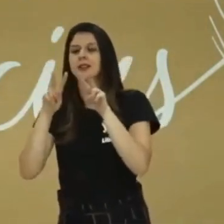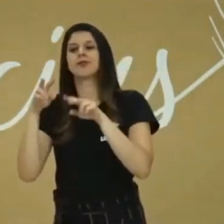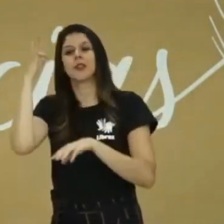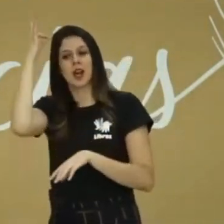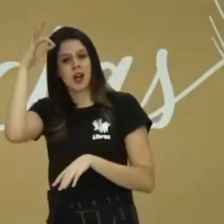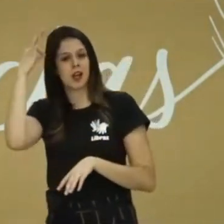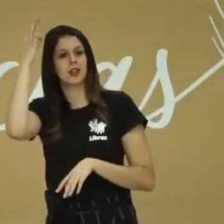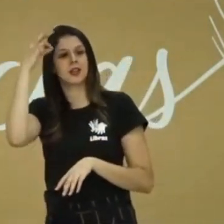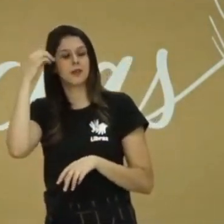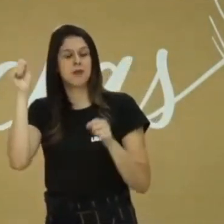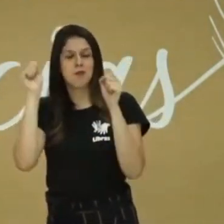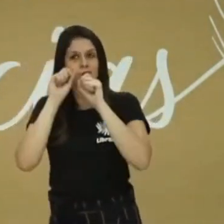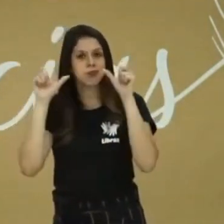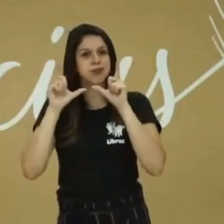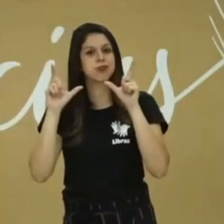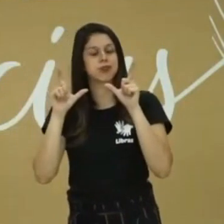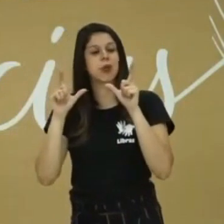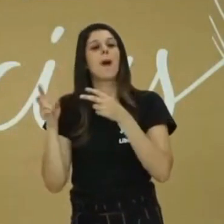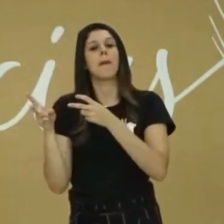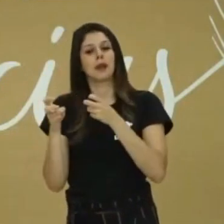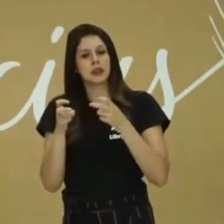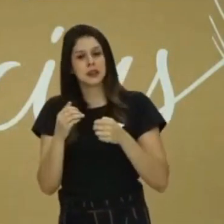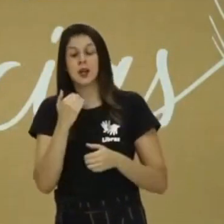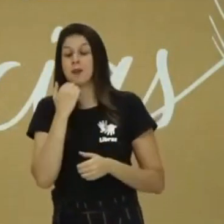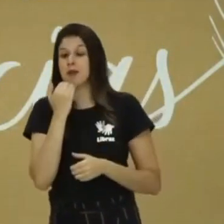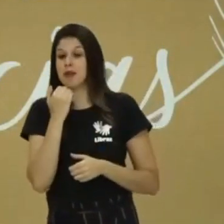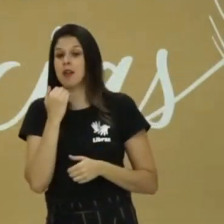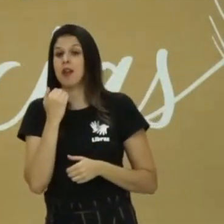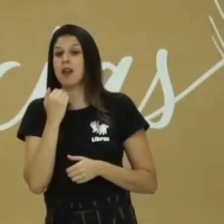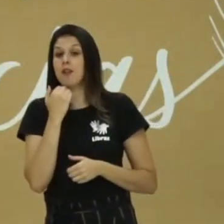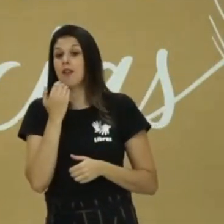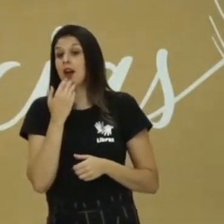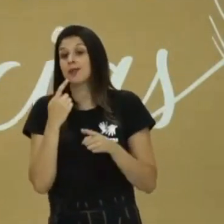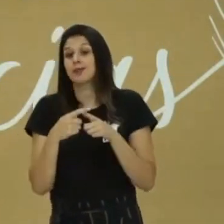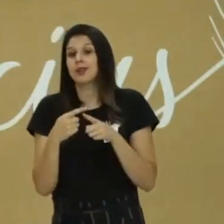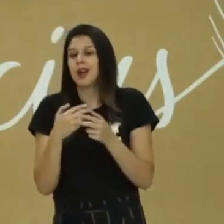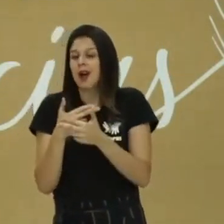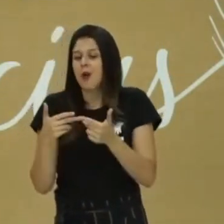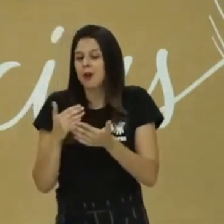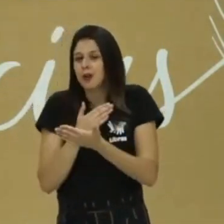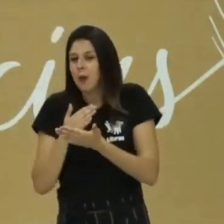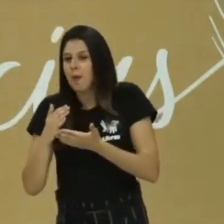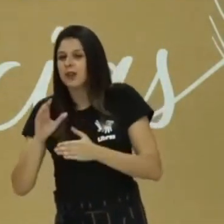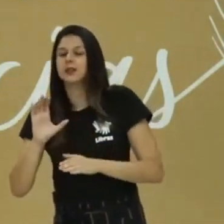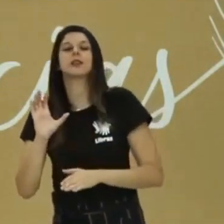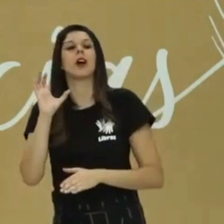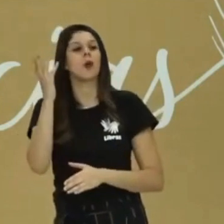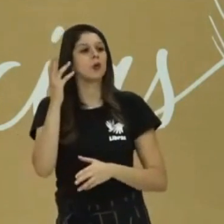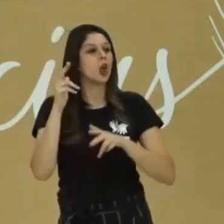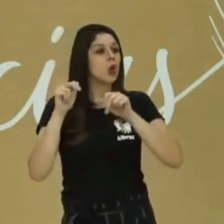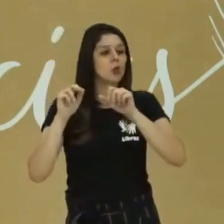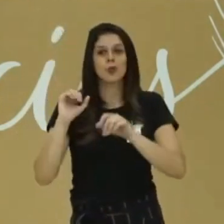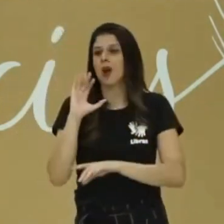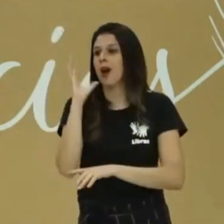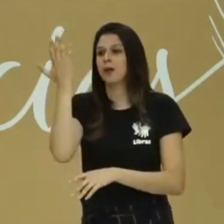aqueles que tem olhos abertos conseguem perceber que coisas estão acontecendo coisas que